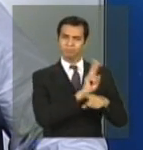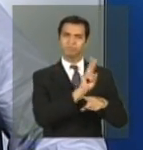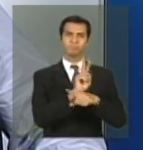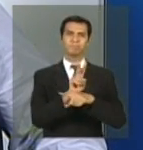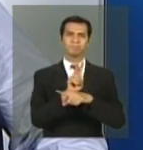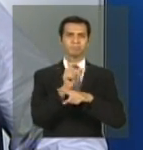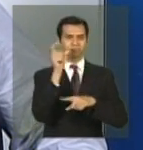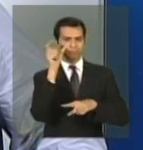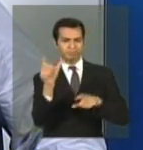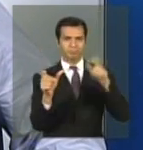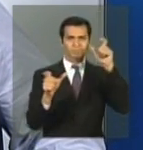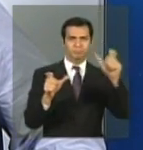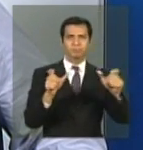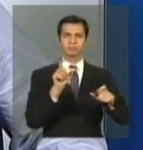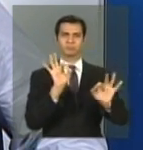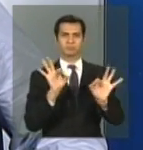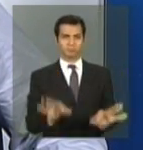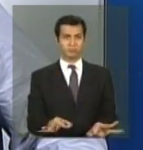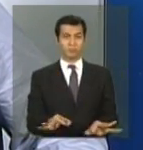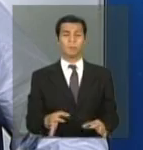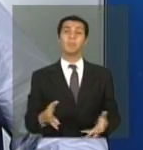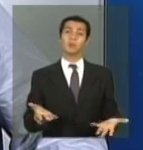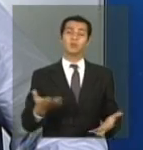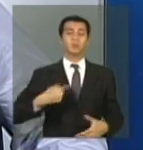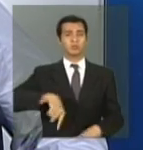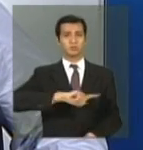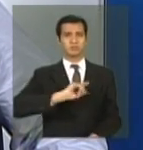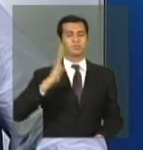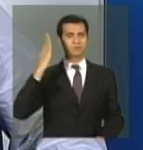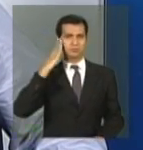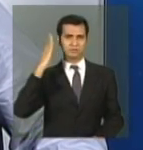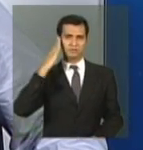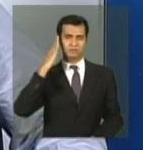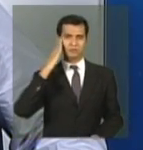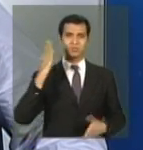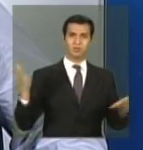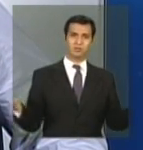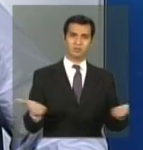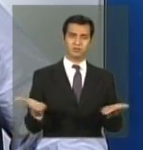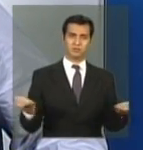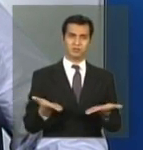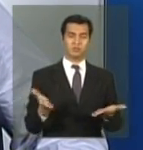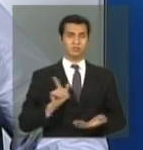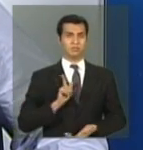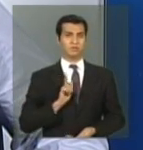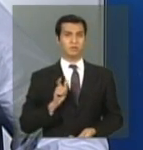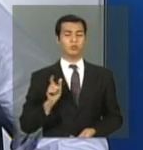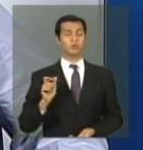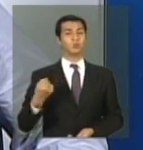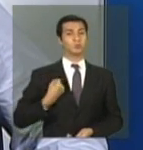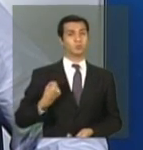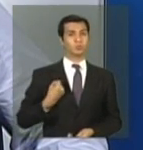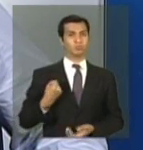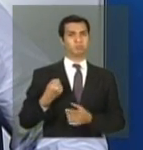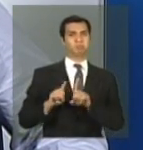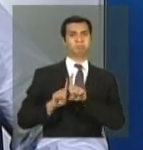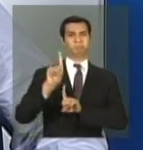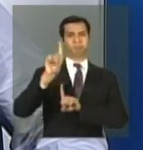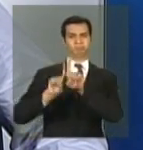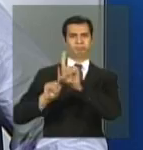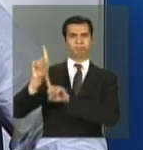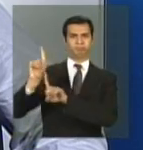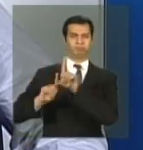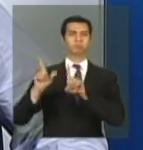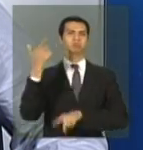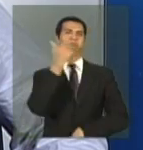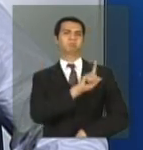porque... Né? Embora, né, claro, a gente vê com muito bons olhos esses números, né, que o Marcos apresenta, mostrando que começou a